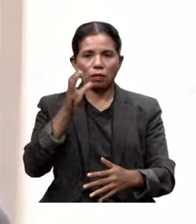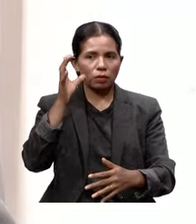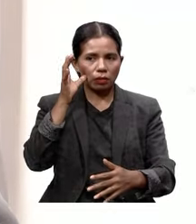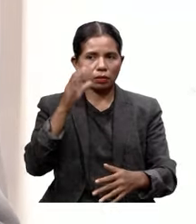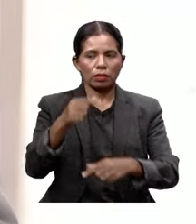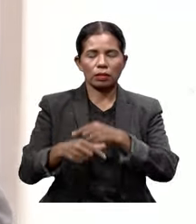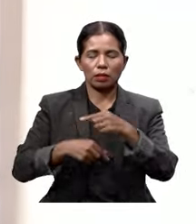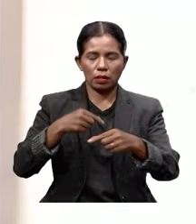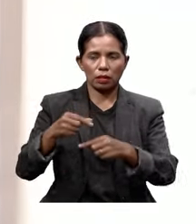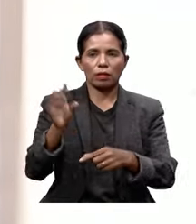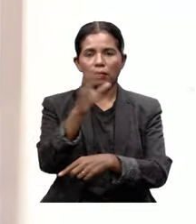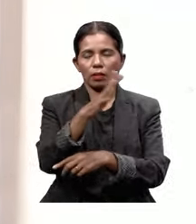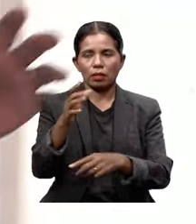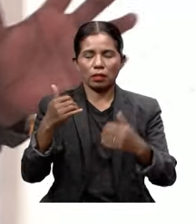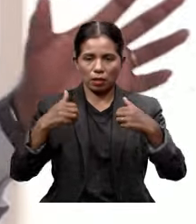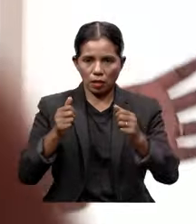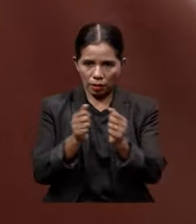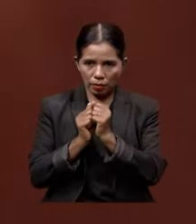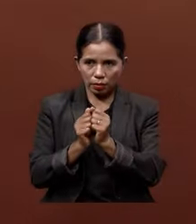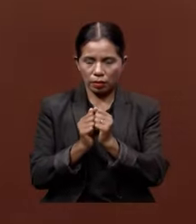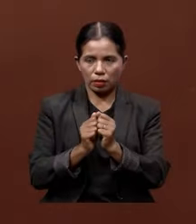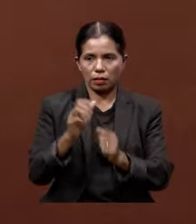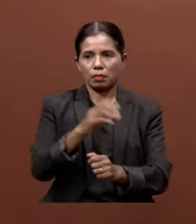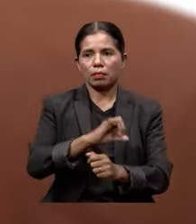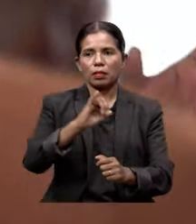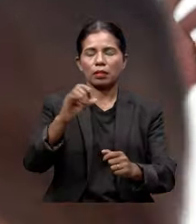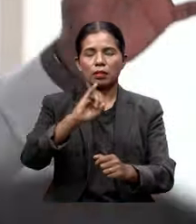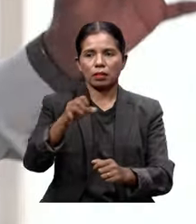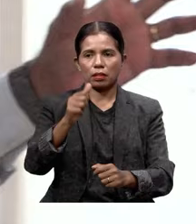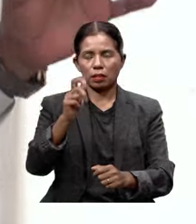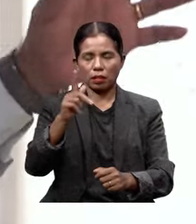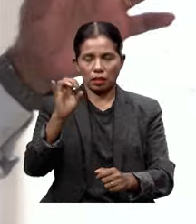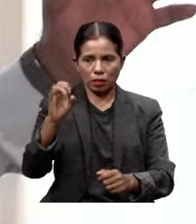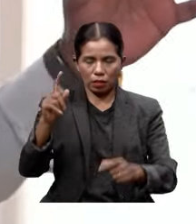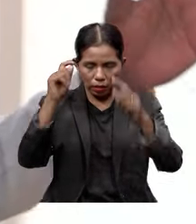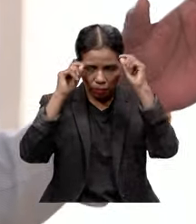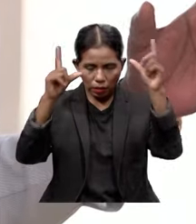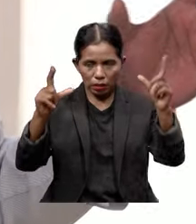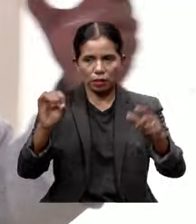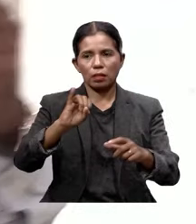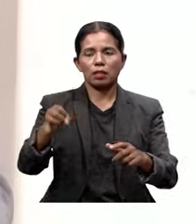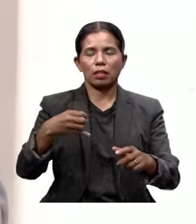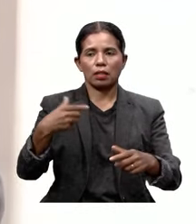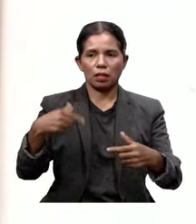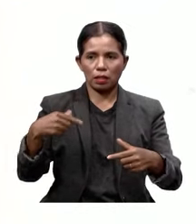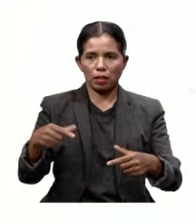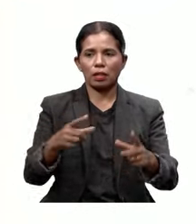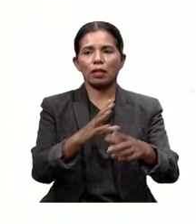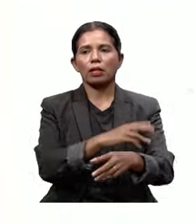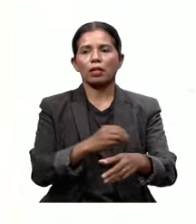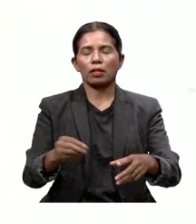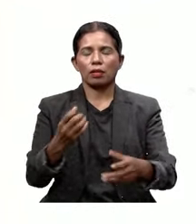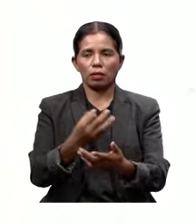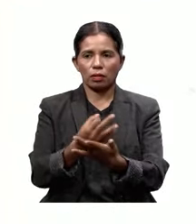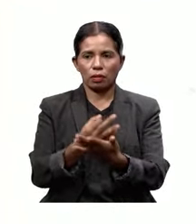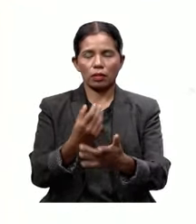rasaun floresta i hamutu ko jaika Timor Leste jaika Green Climate Fund nomos o fundus nebe